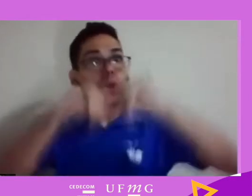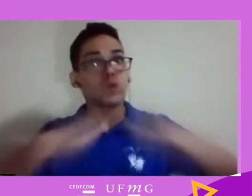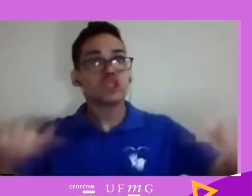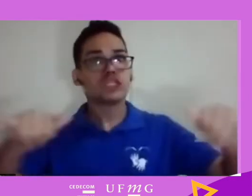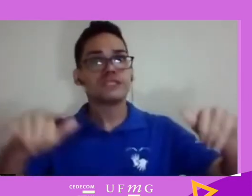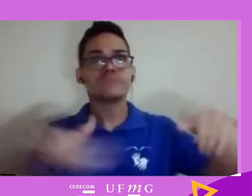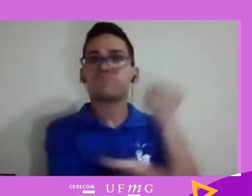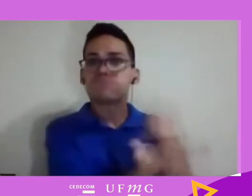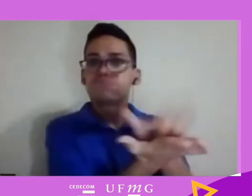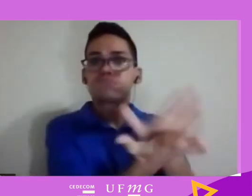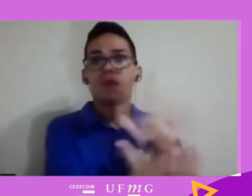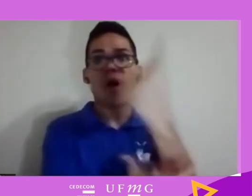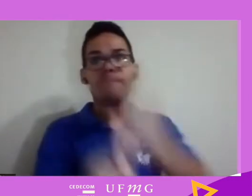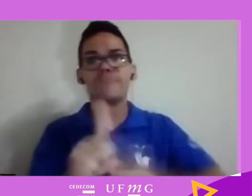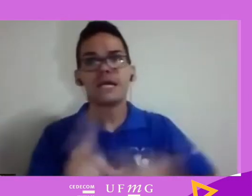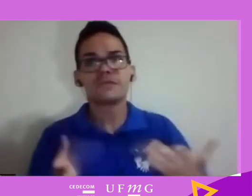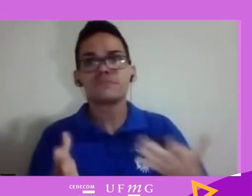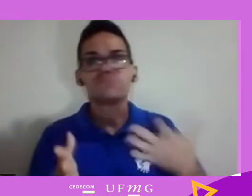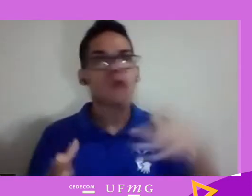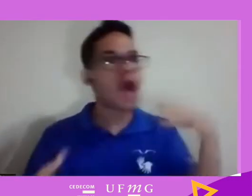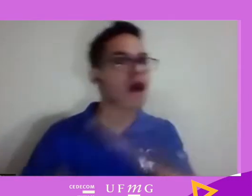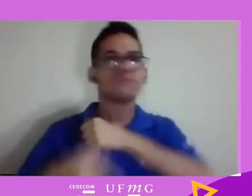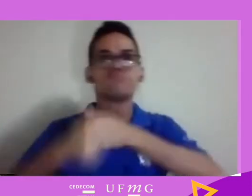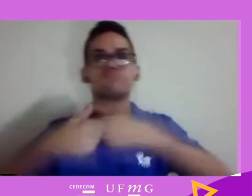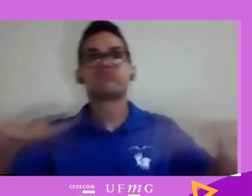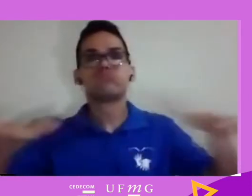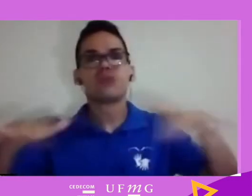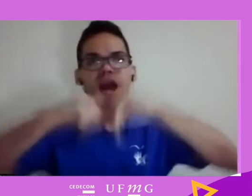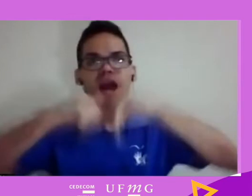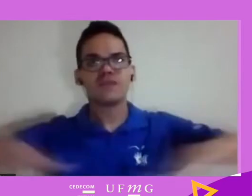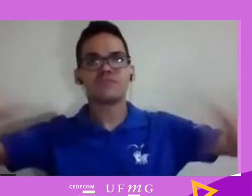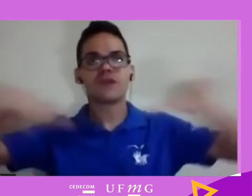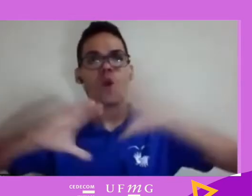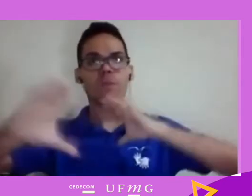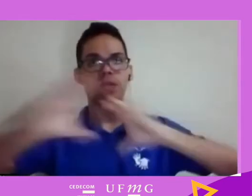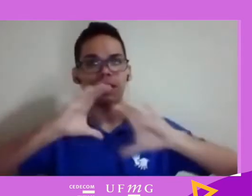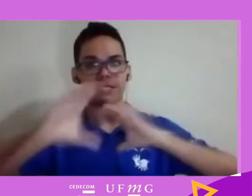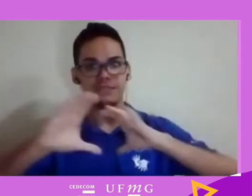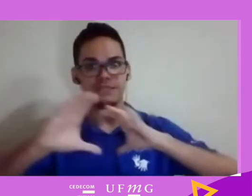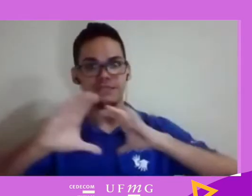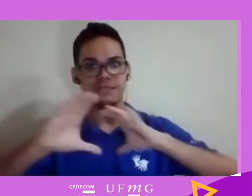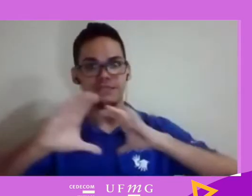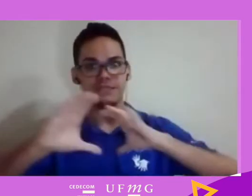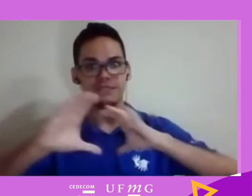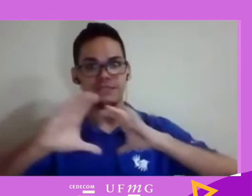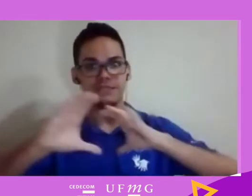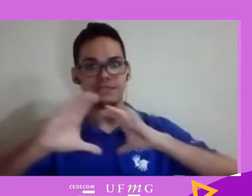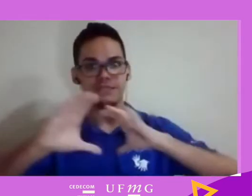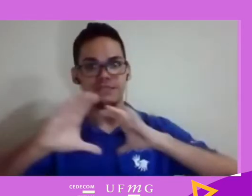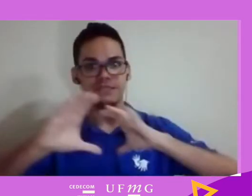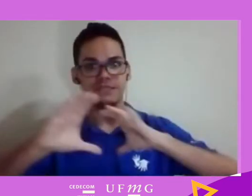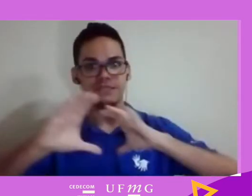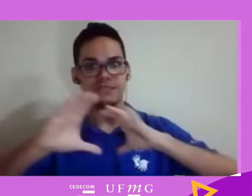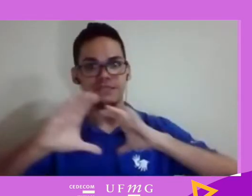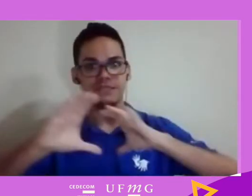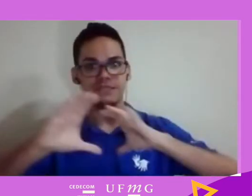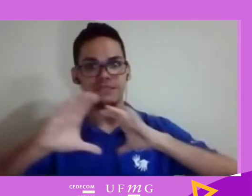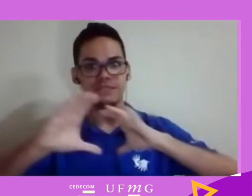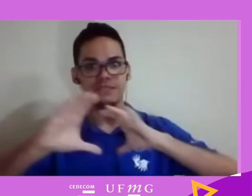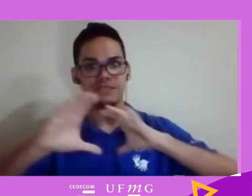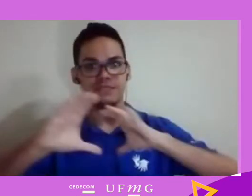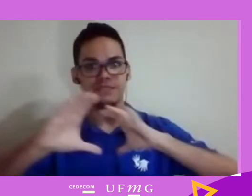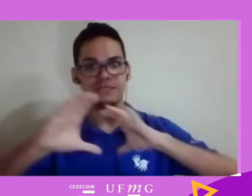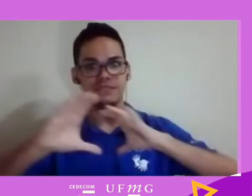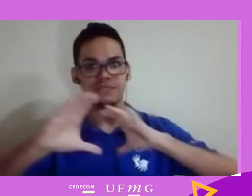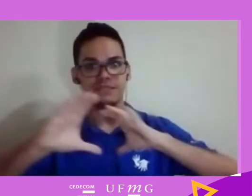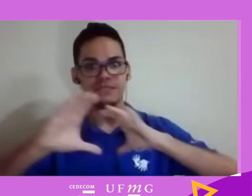uma notícia tão catastrófica, nenhum meio de comunicação deu esse furo? Só o Zé Mané, seu amigo, que sabia